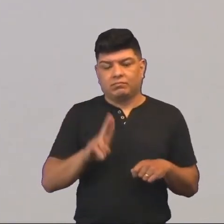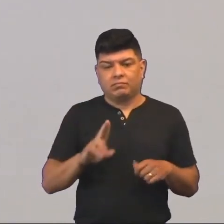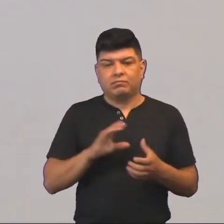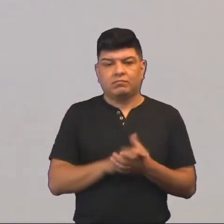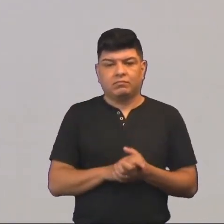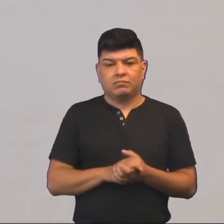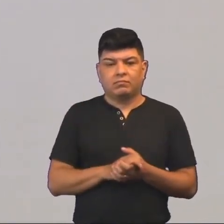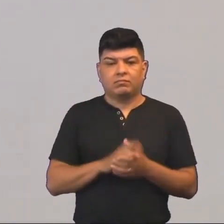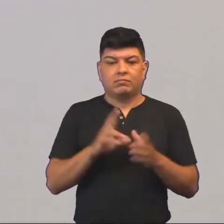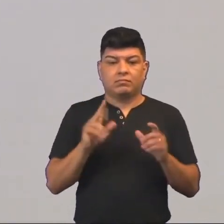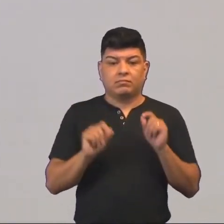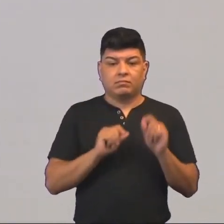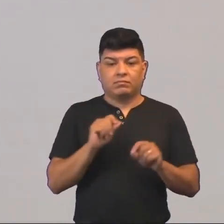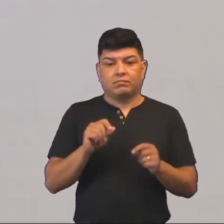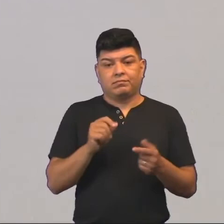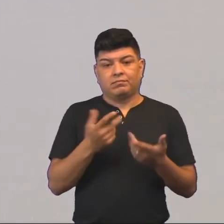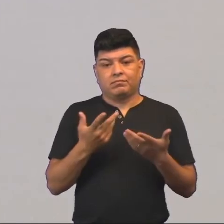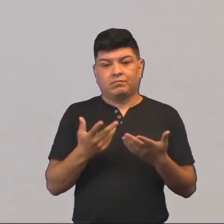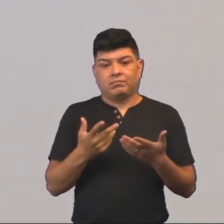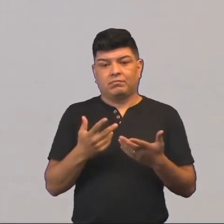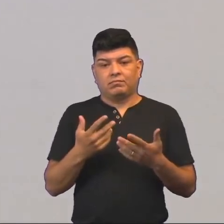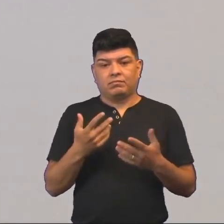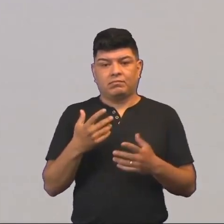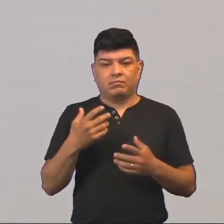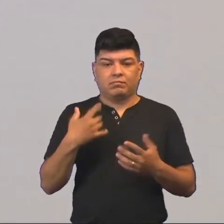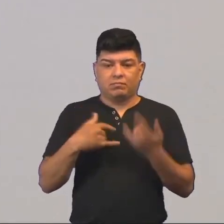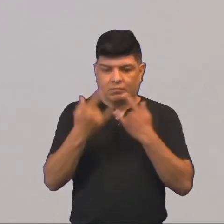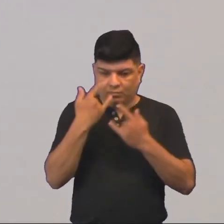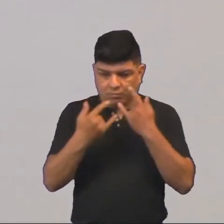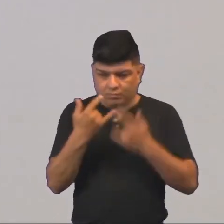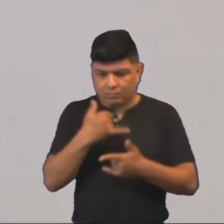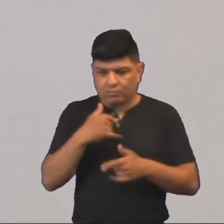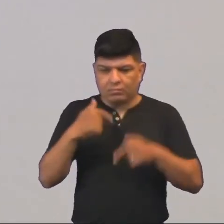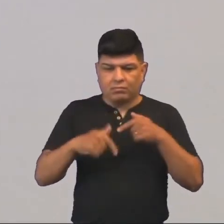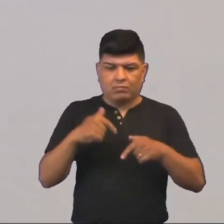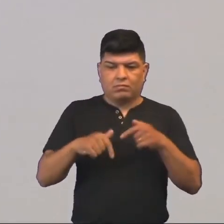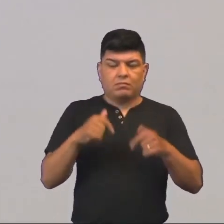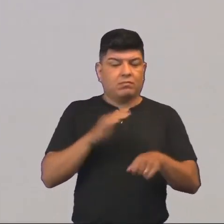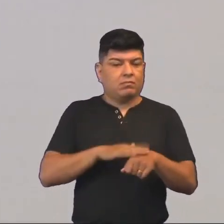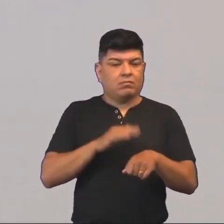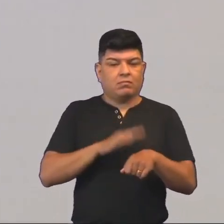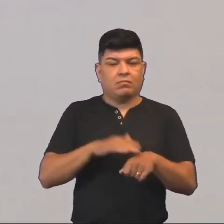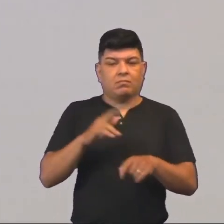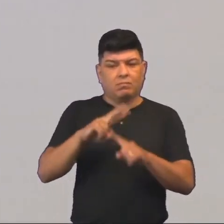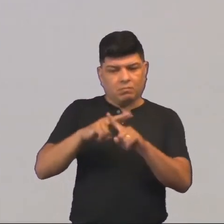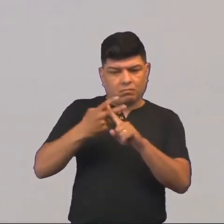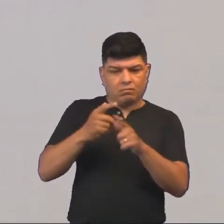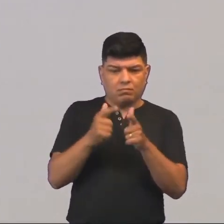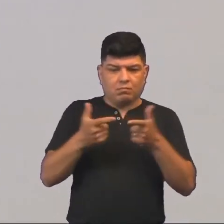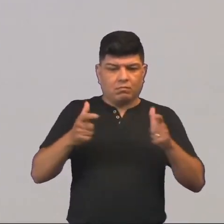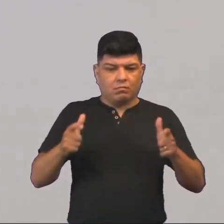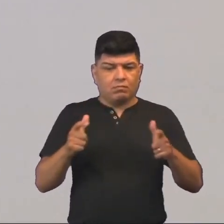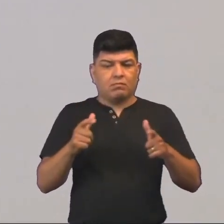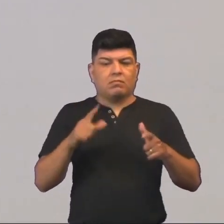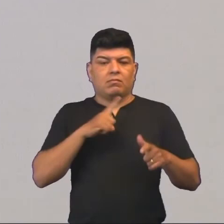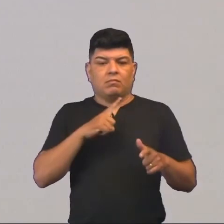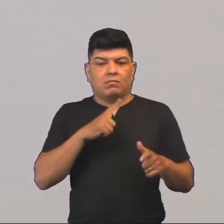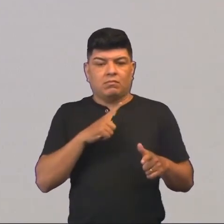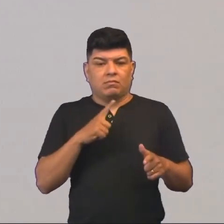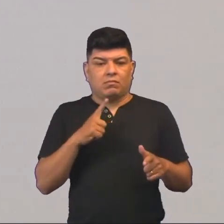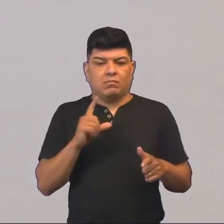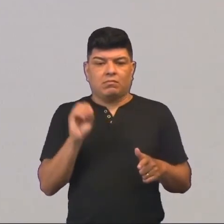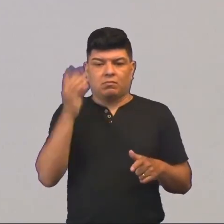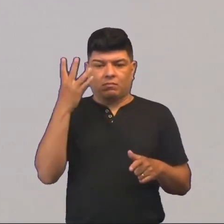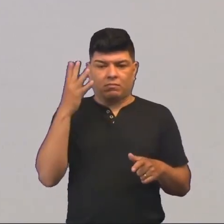utilização, ela vai acabar tendo o que a gente chama de dependência química. Vai precisar cada vez mais de doses elevadas para ter